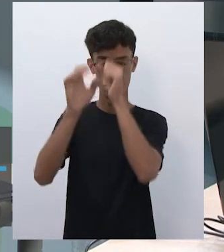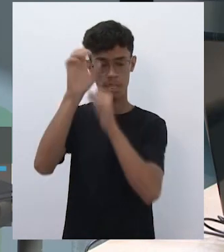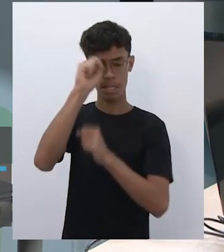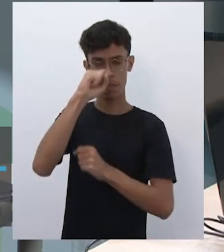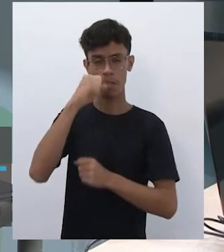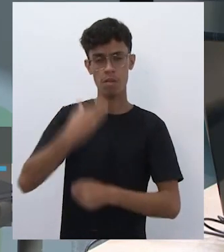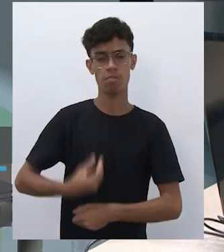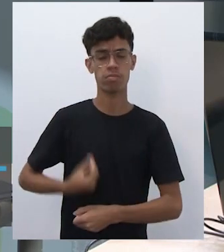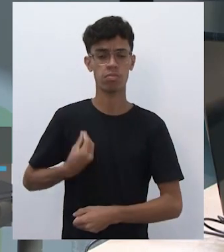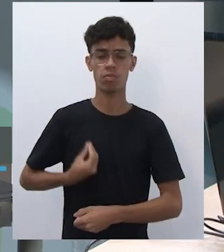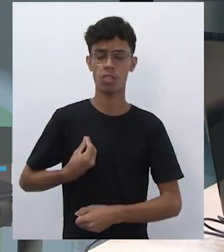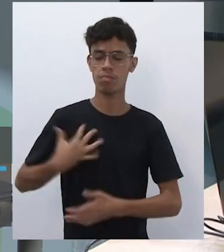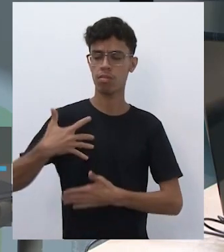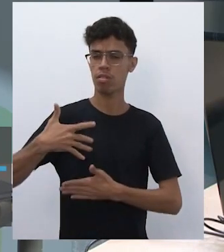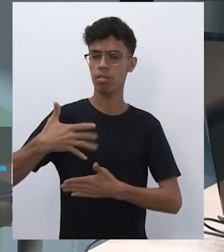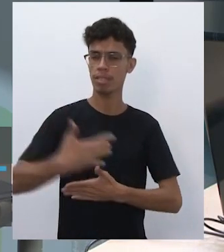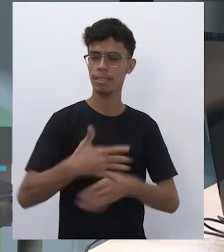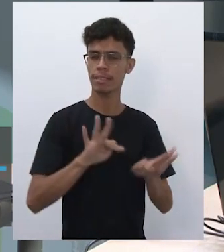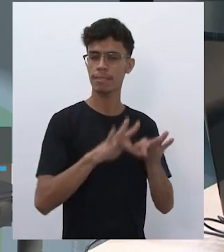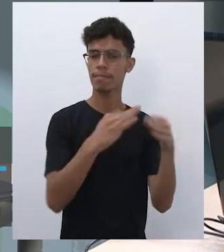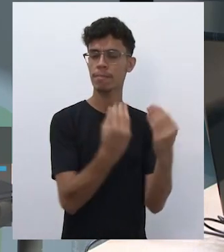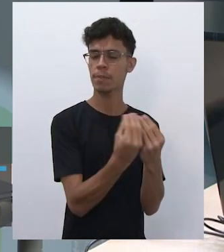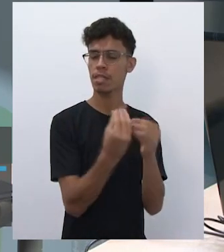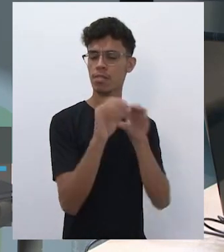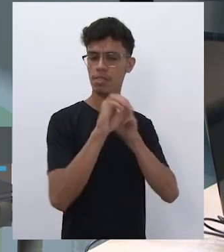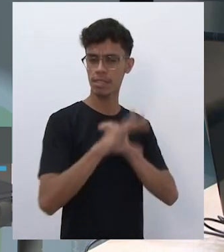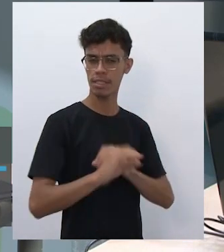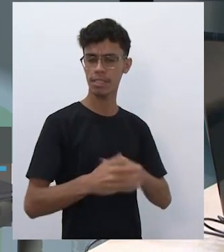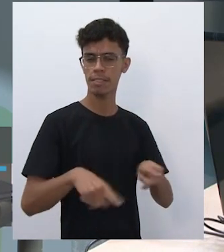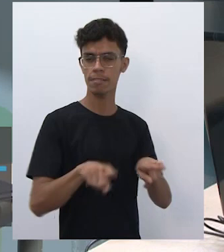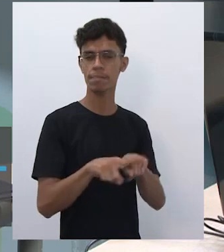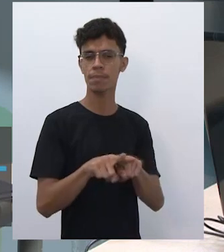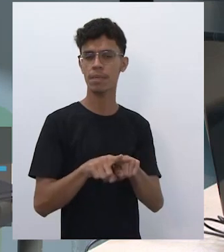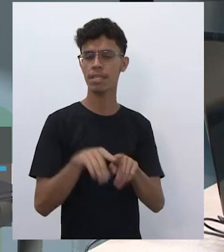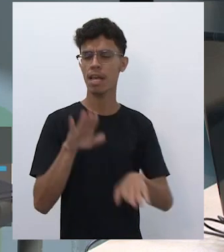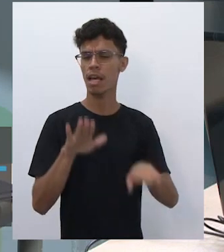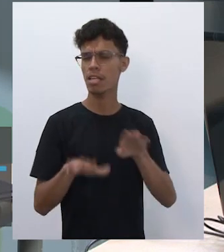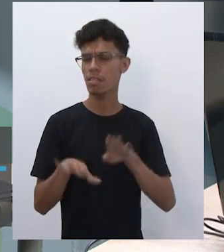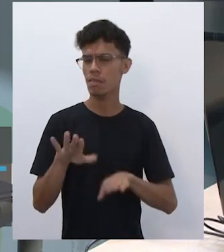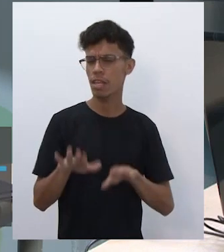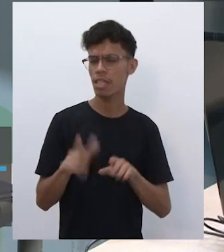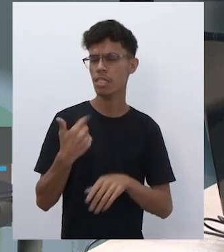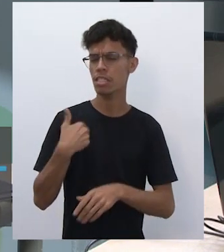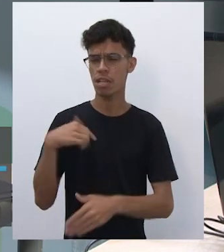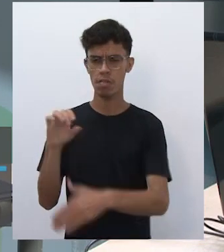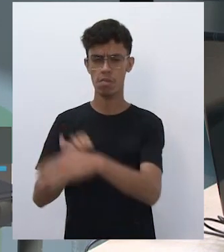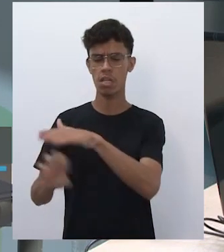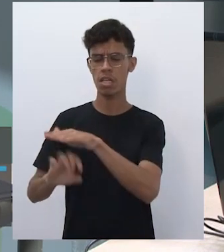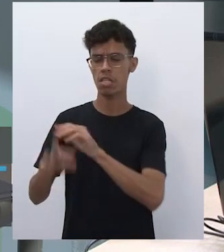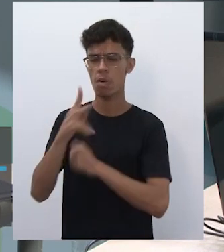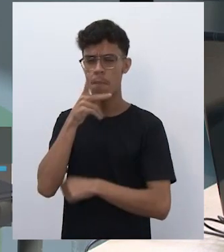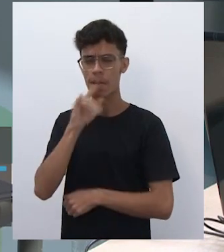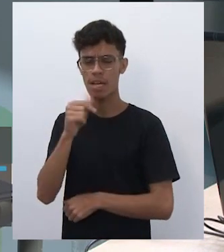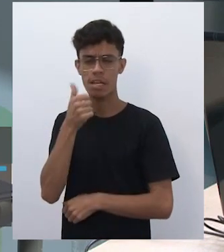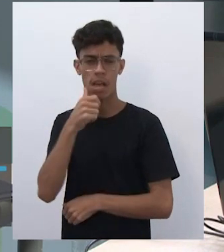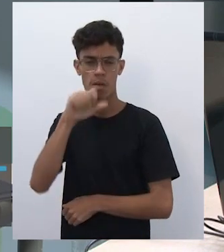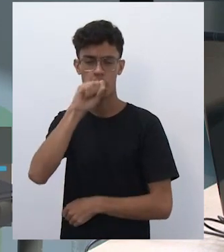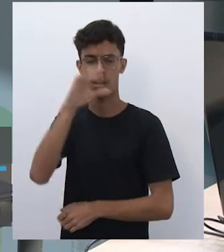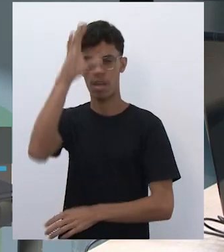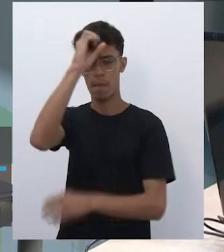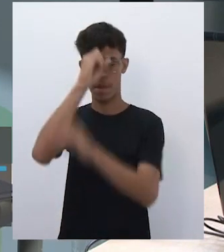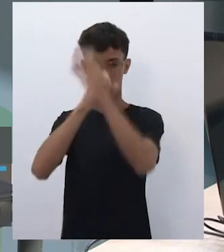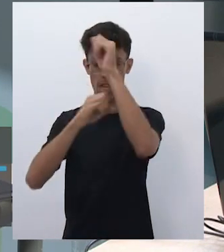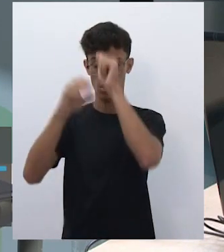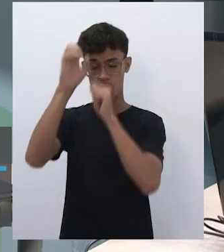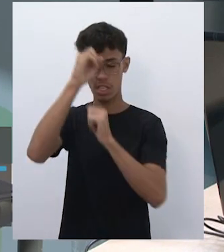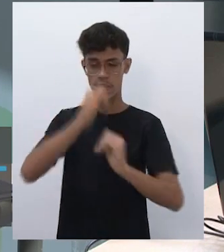levam para suas famílias. Então, às vezes, tem coisas que dentro de uma empresa, o papai, a mamãe, eles aprendem e levam